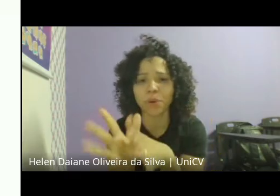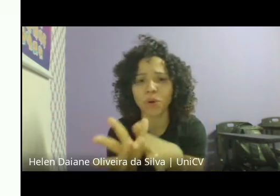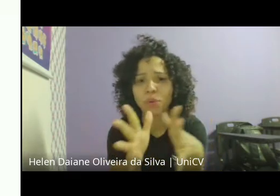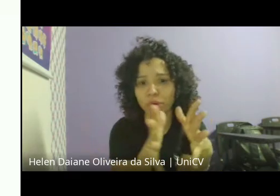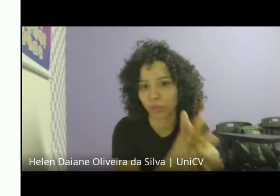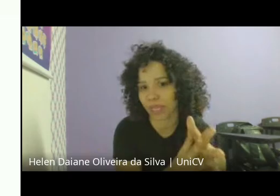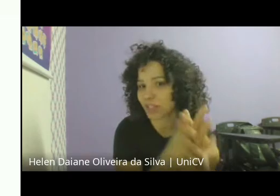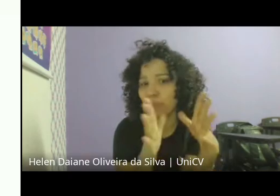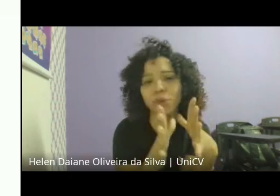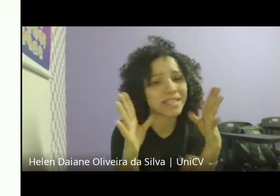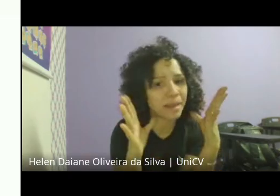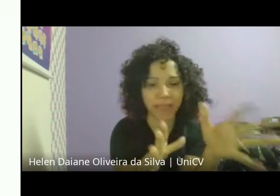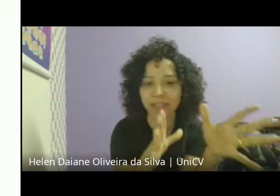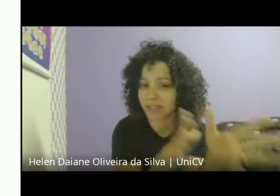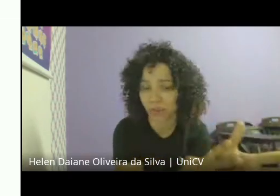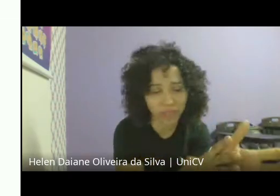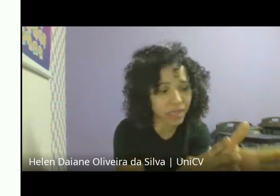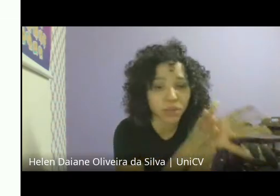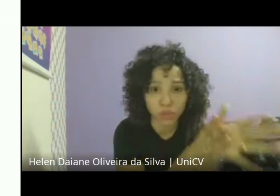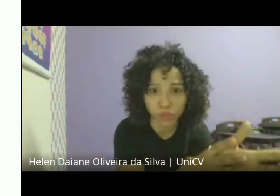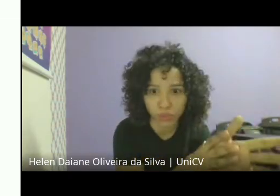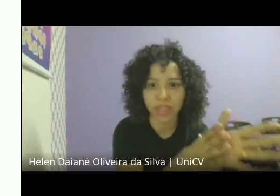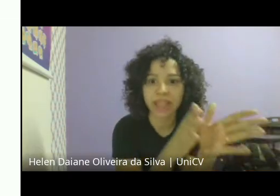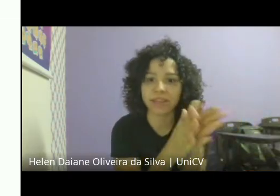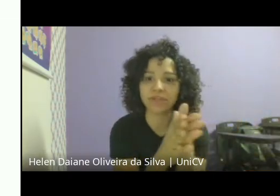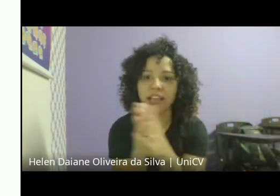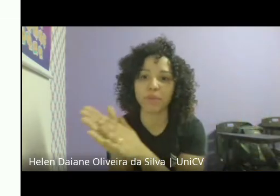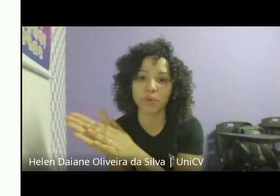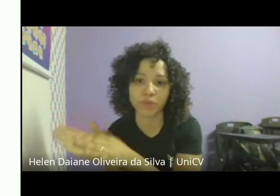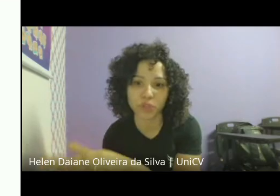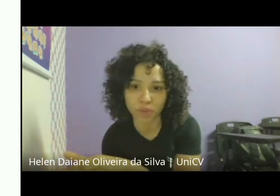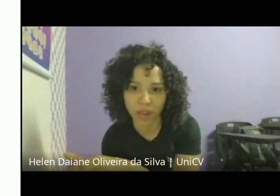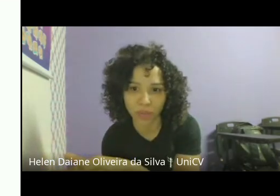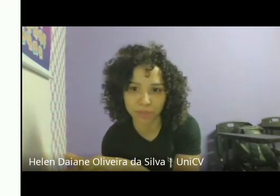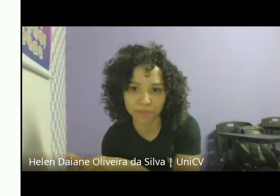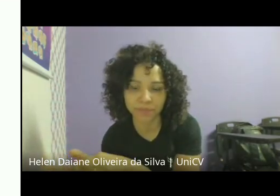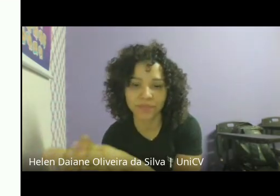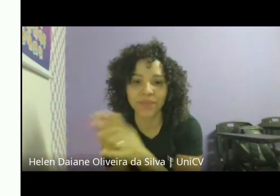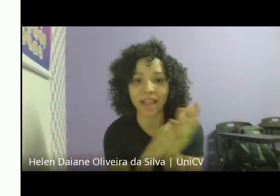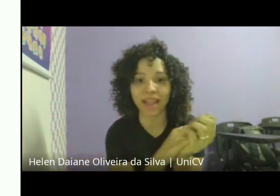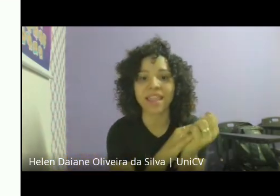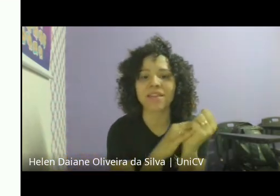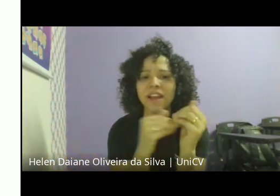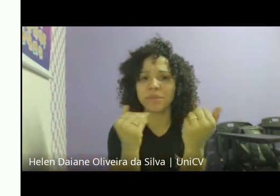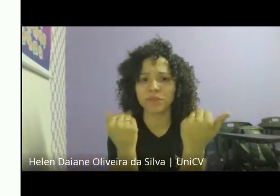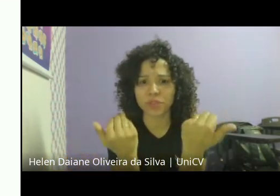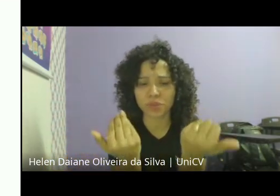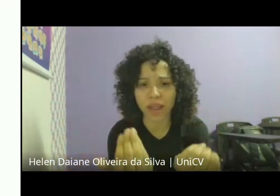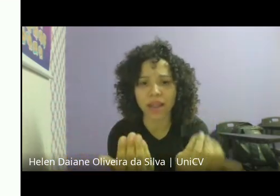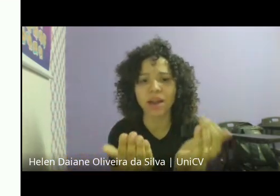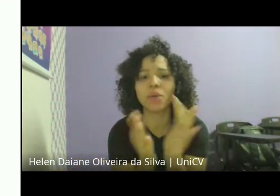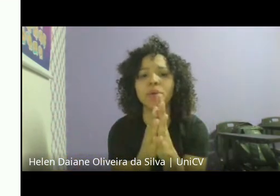um pouco o português, que o português é apenas a segunda língua do surdo, e vai para o visual, tá? Vai